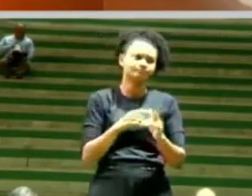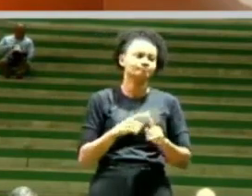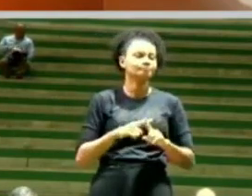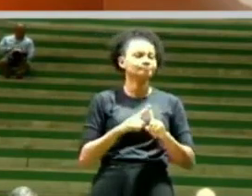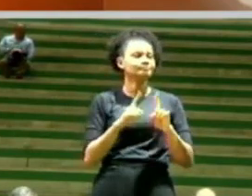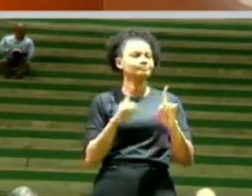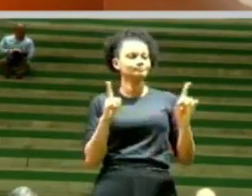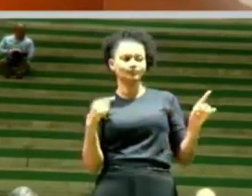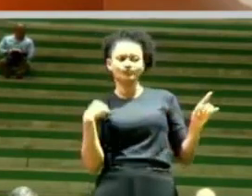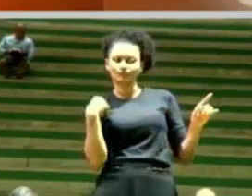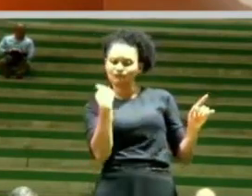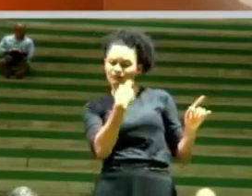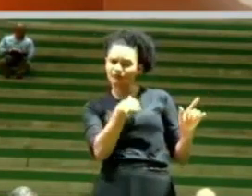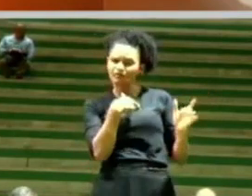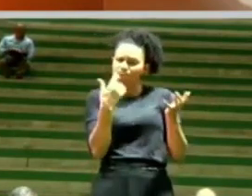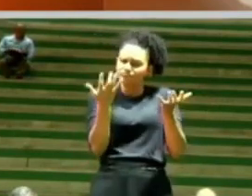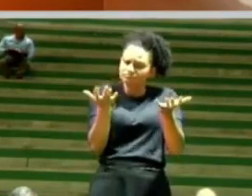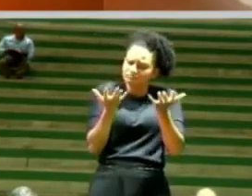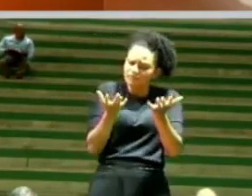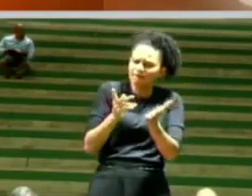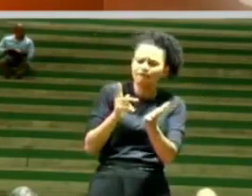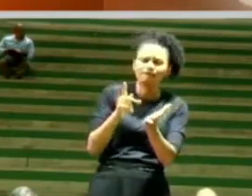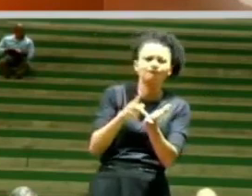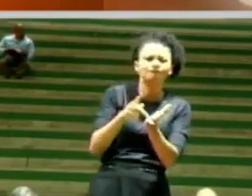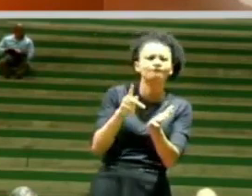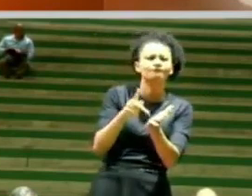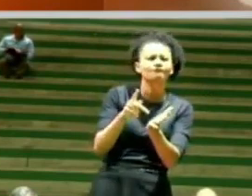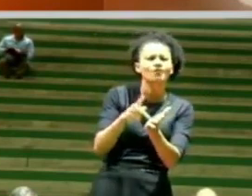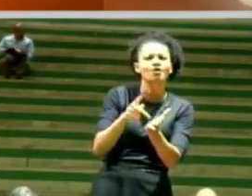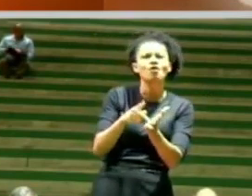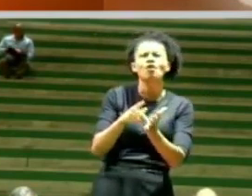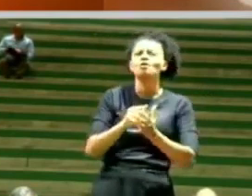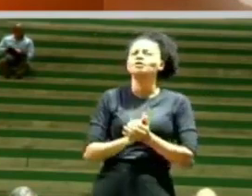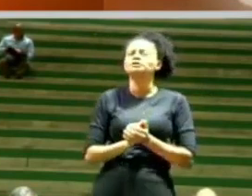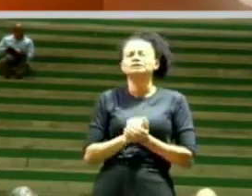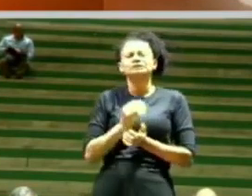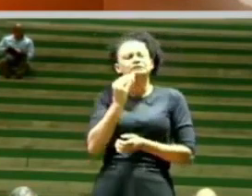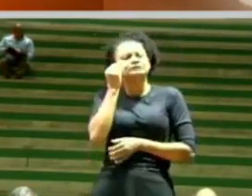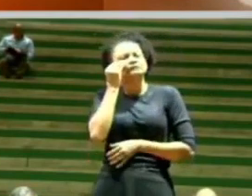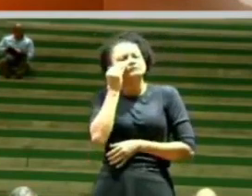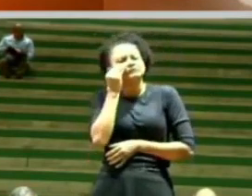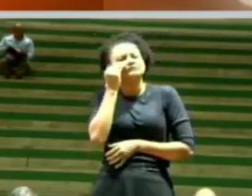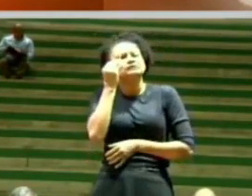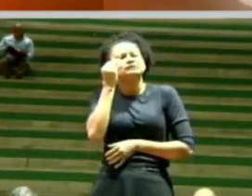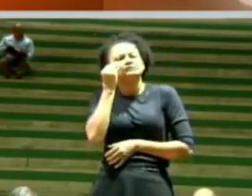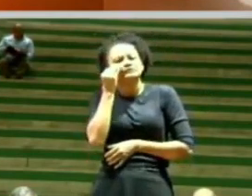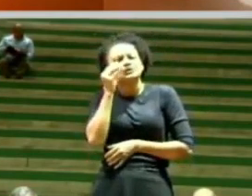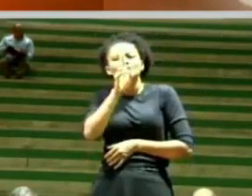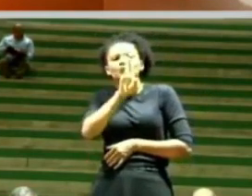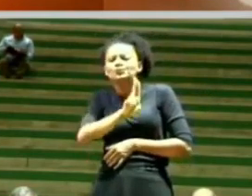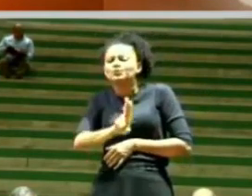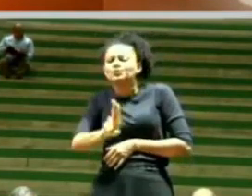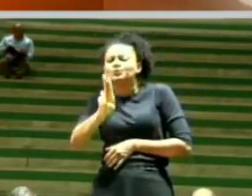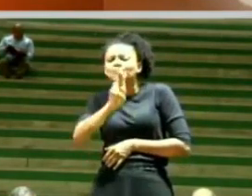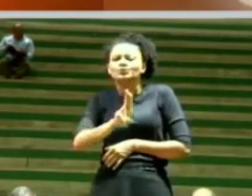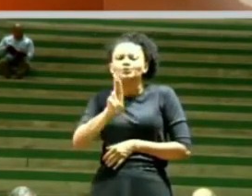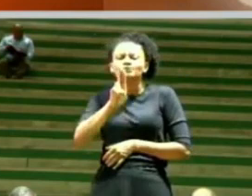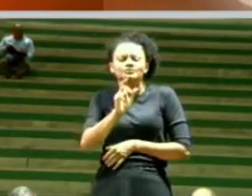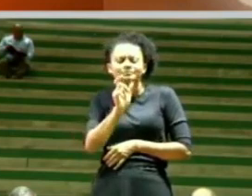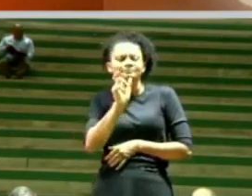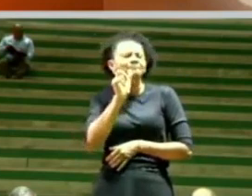Entretanto, se queremos de verdade, pelo menos tentar, e quando eu uso a expressão